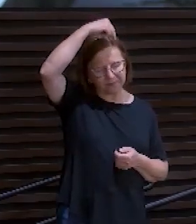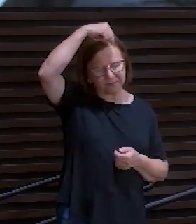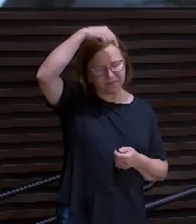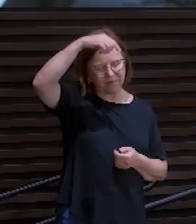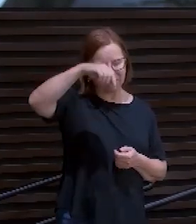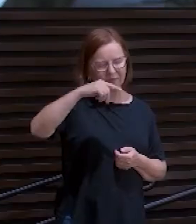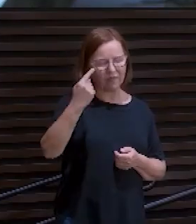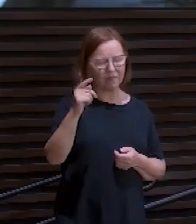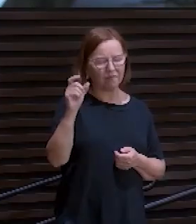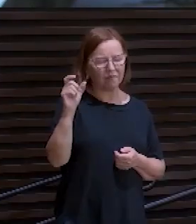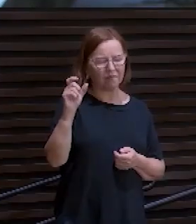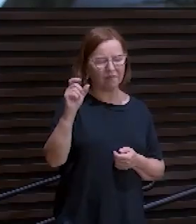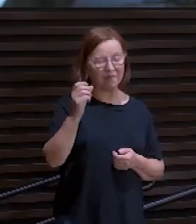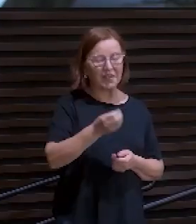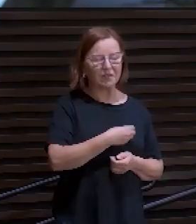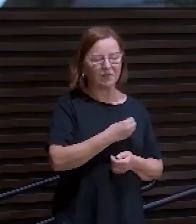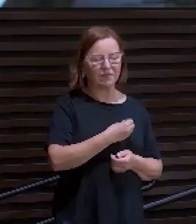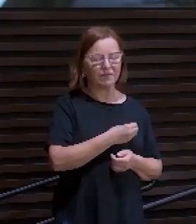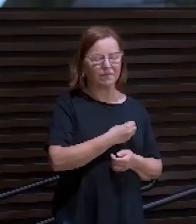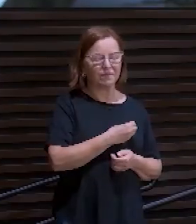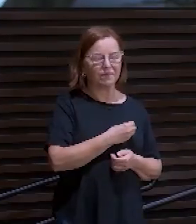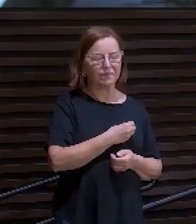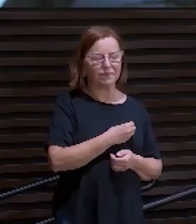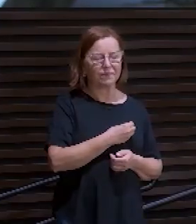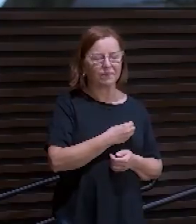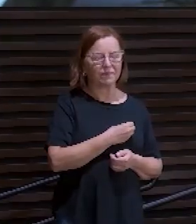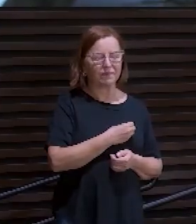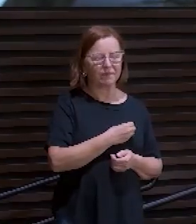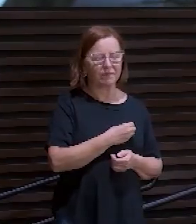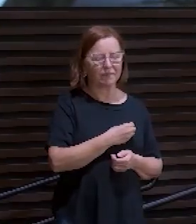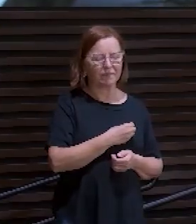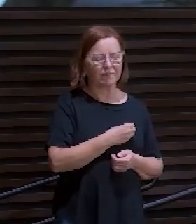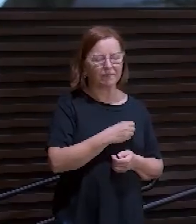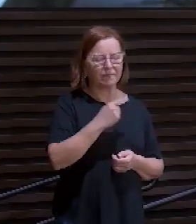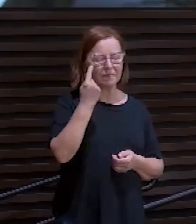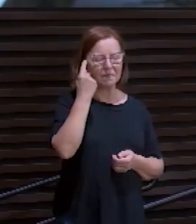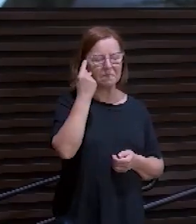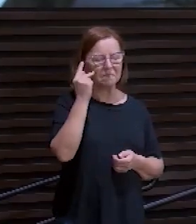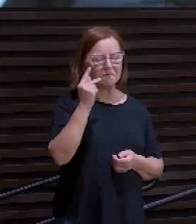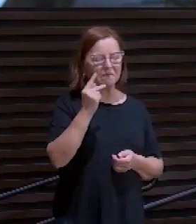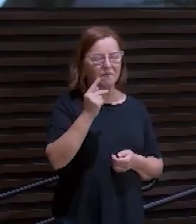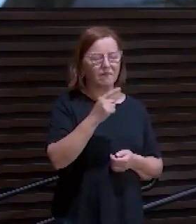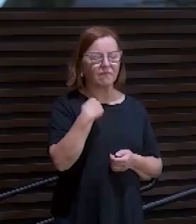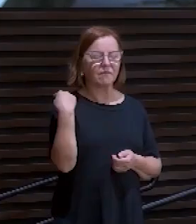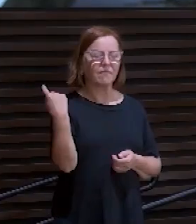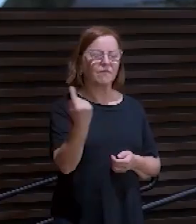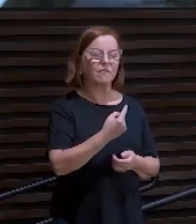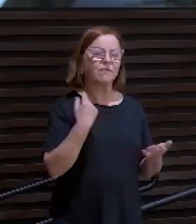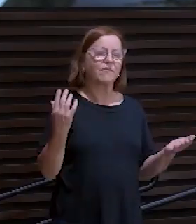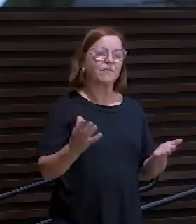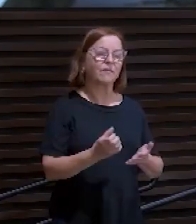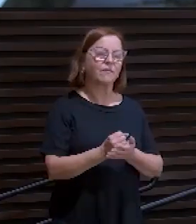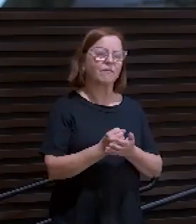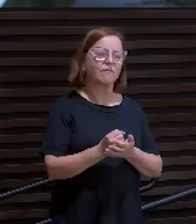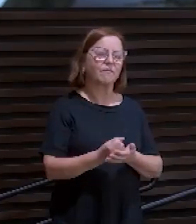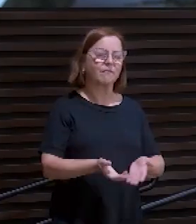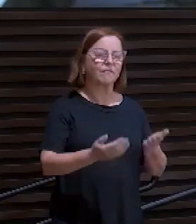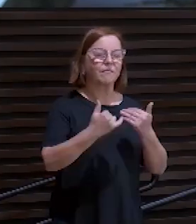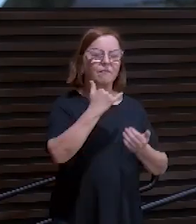a Tua palavra é viva para nos salvar, para nos